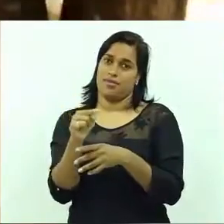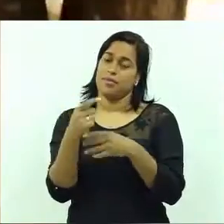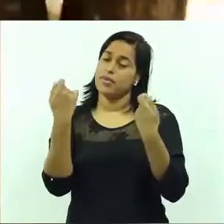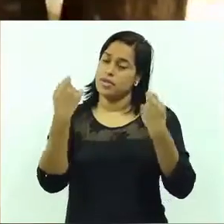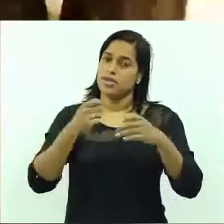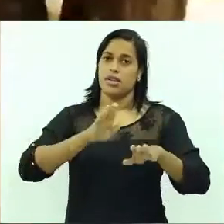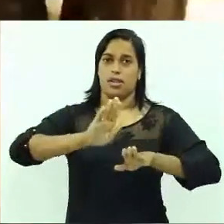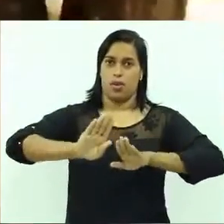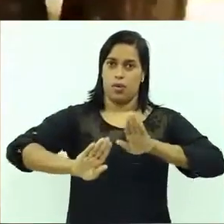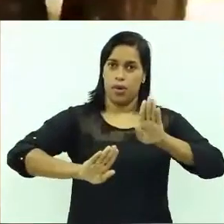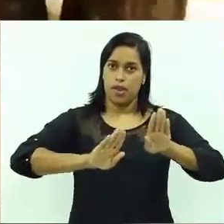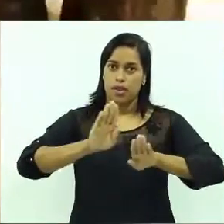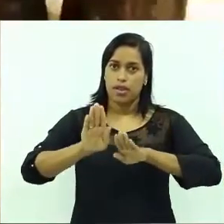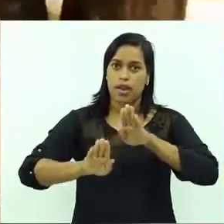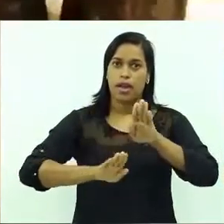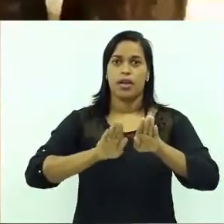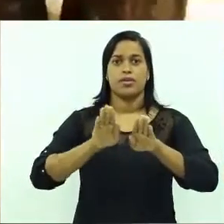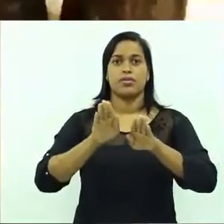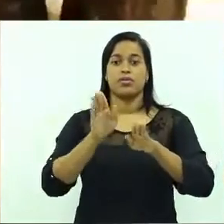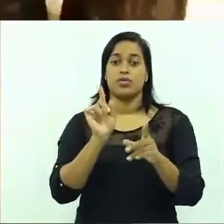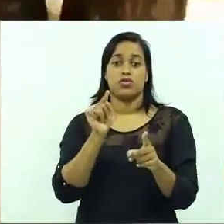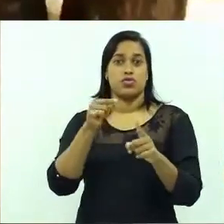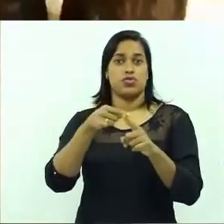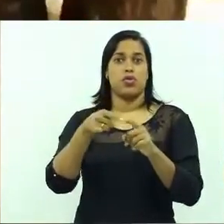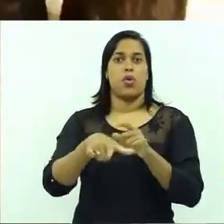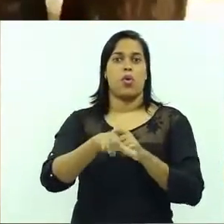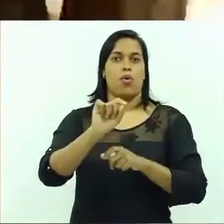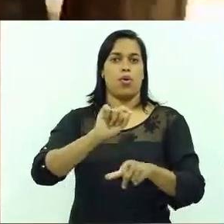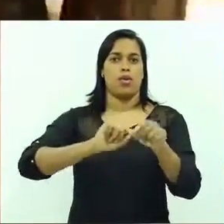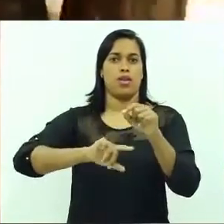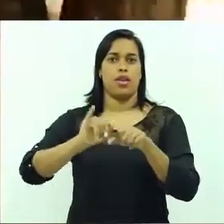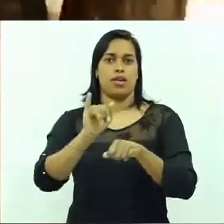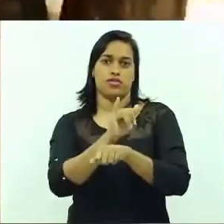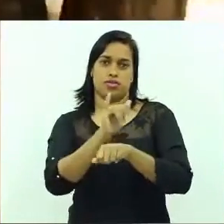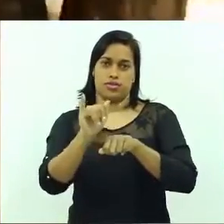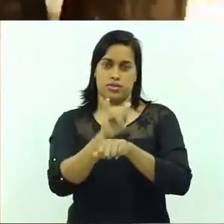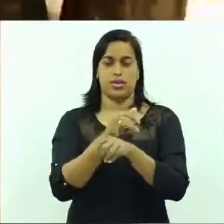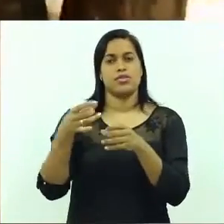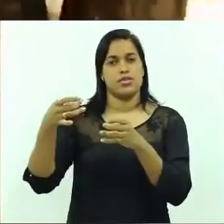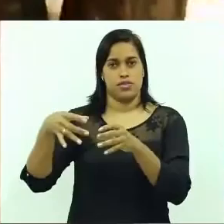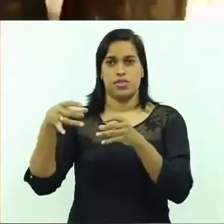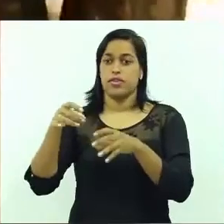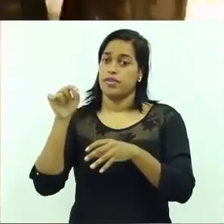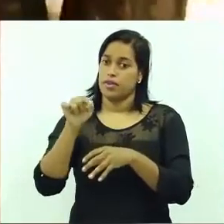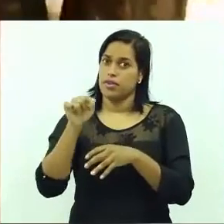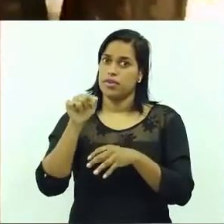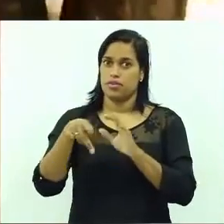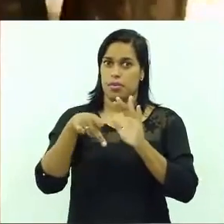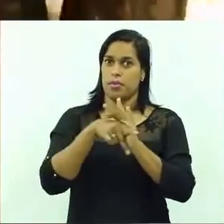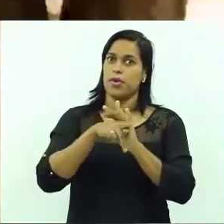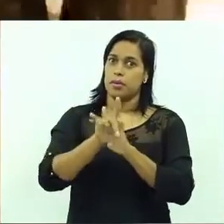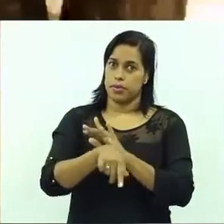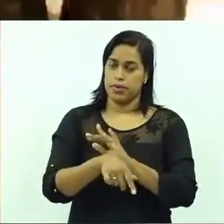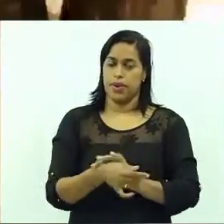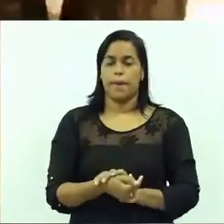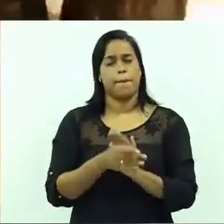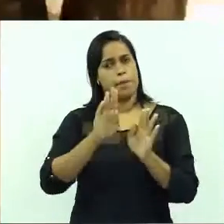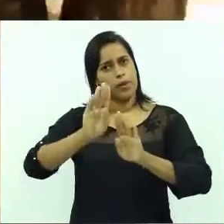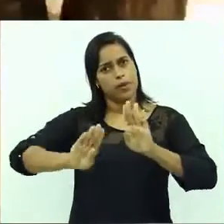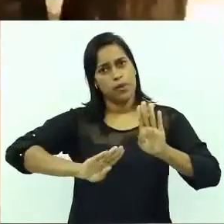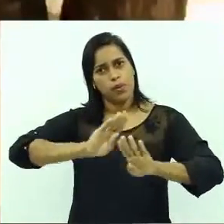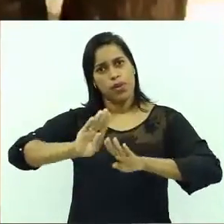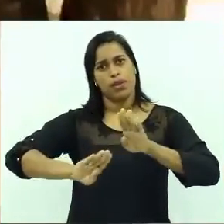na hora de escrever, de determinar a estratégia de vendas desse teu empreendimento, dessa tua ideia. Muito cuidado,